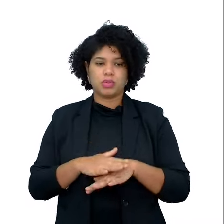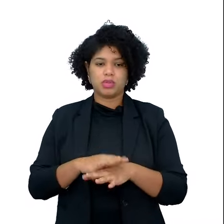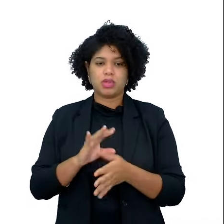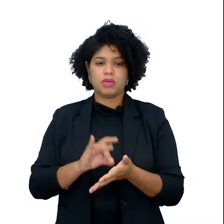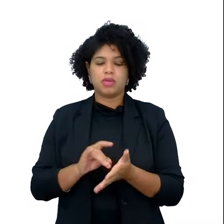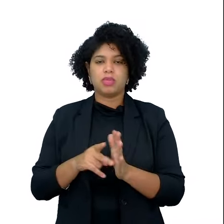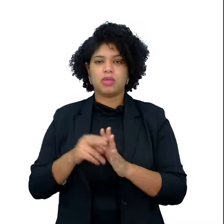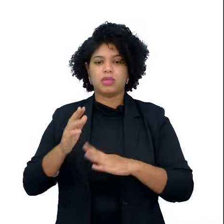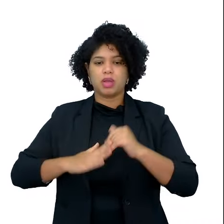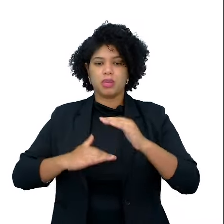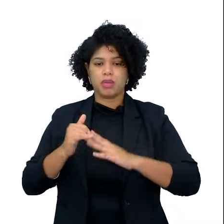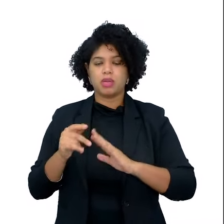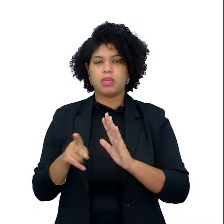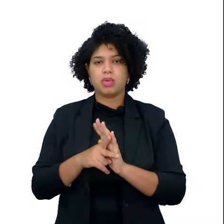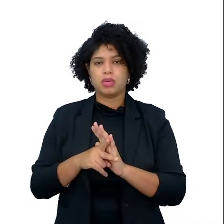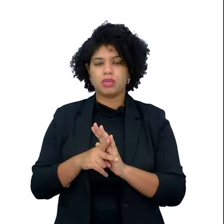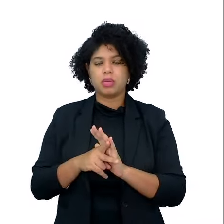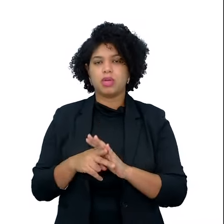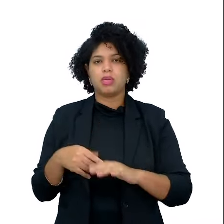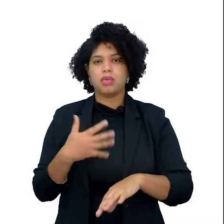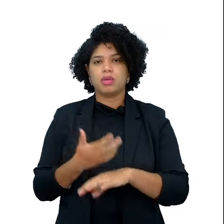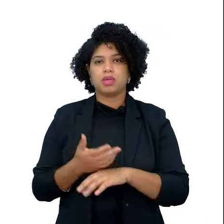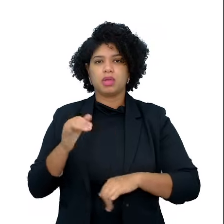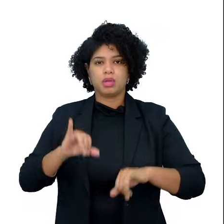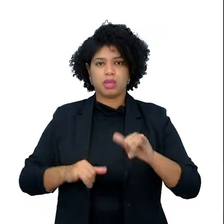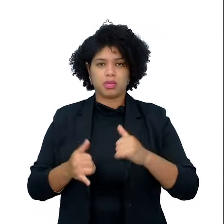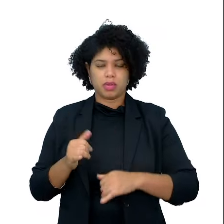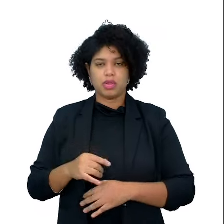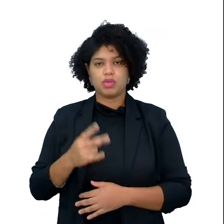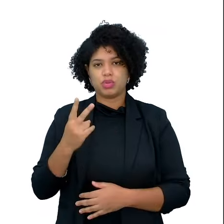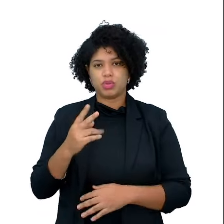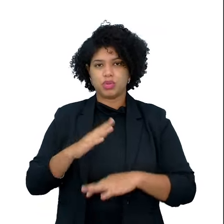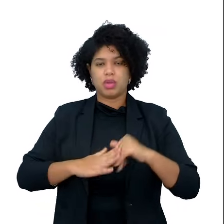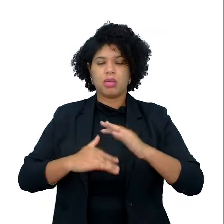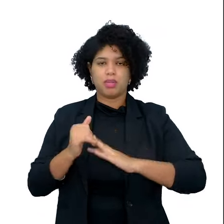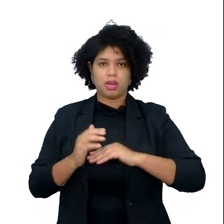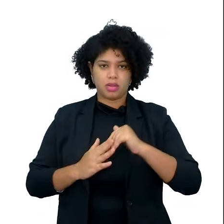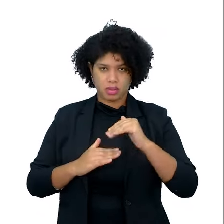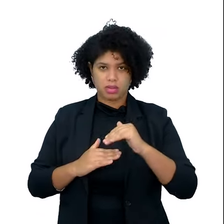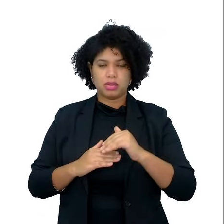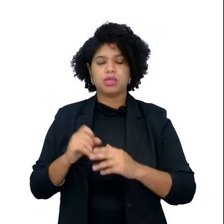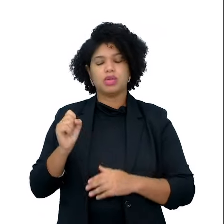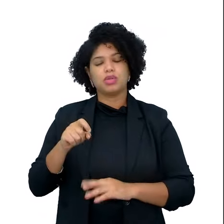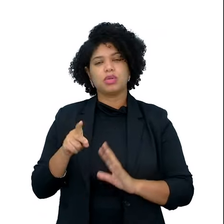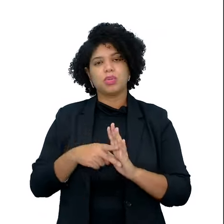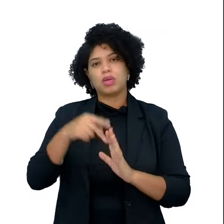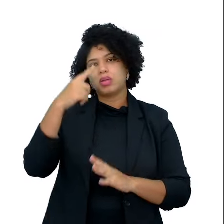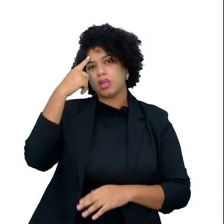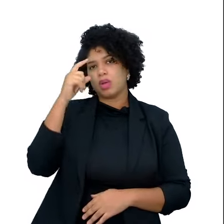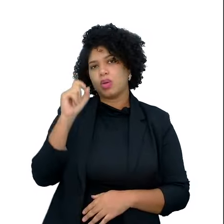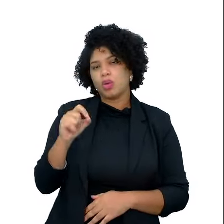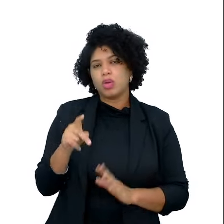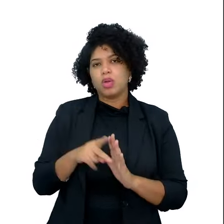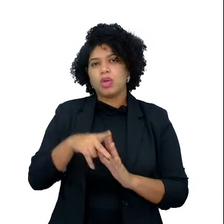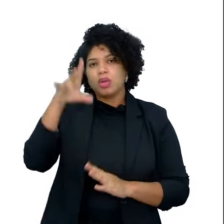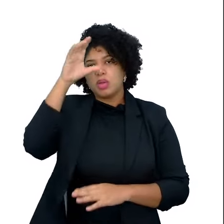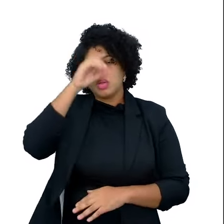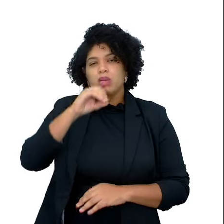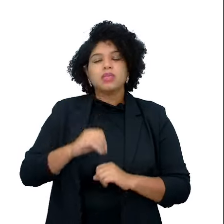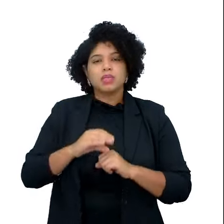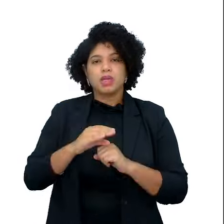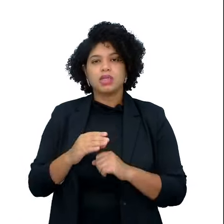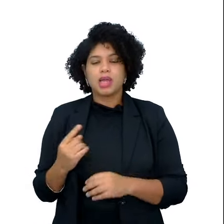as habilidades de Química. A gente elencou aí 2 habilidades pensando na ideia da aprendizagem em